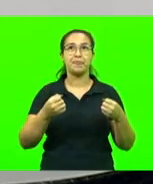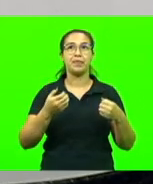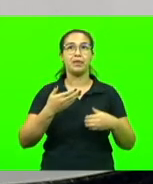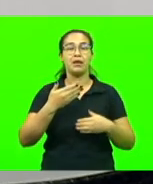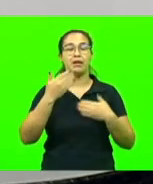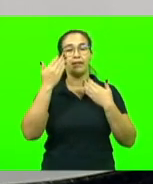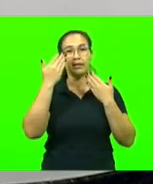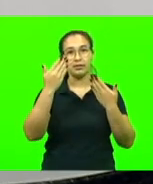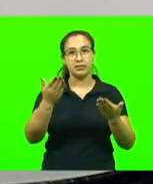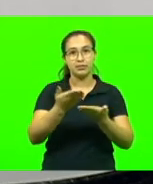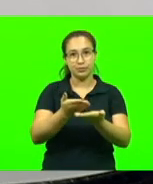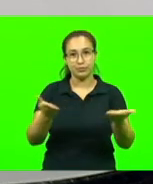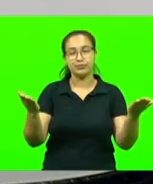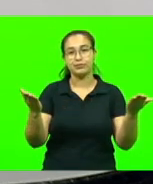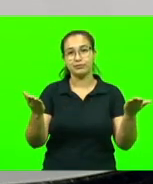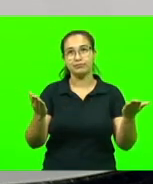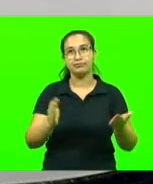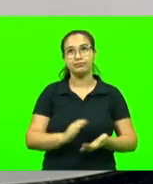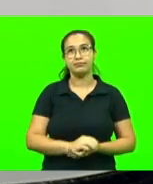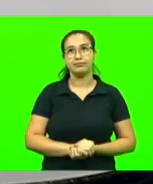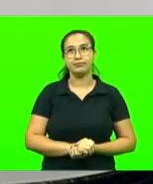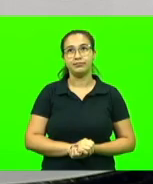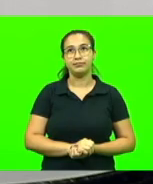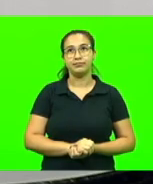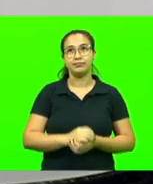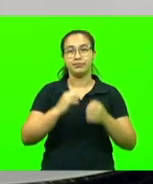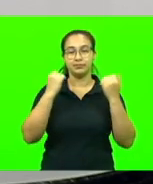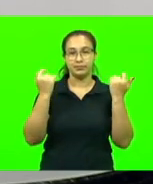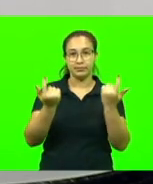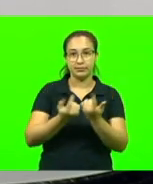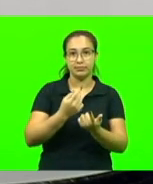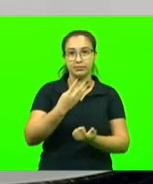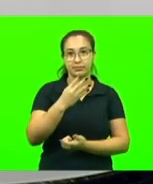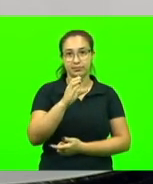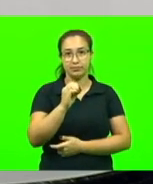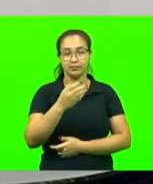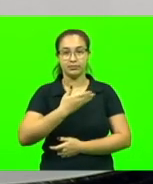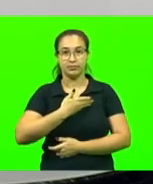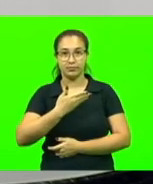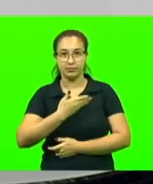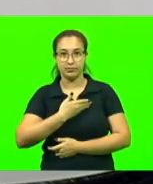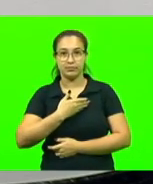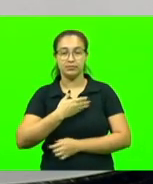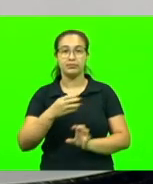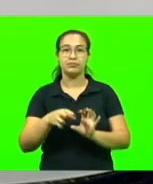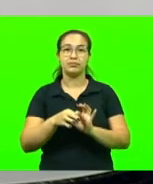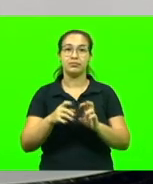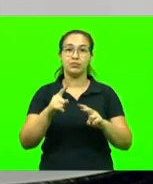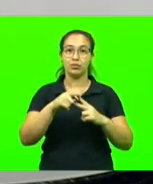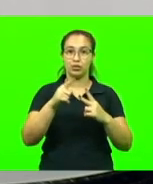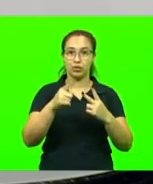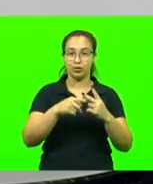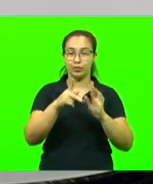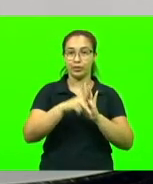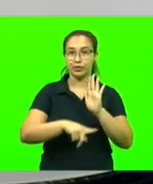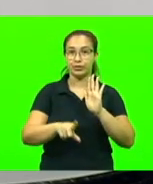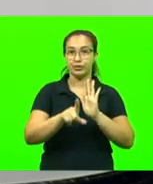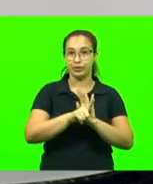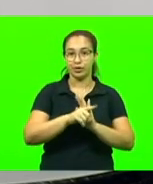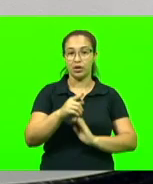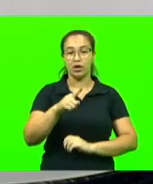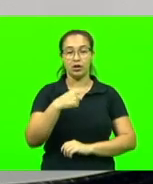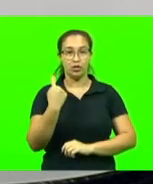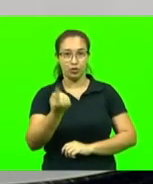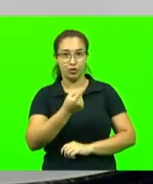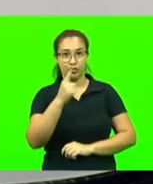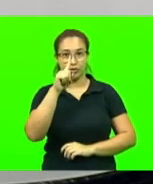ao Parlamento, pela Casa, pelos 40 colegas que hoje permitem que dois projetos de lei importantes de nossa